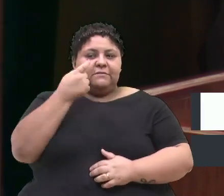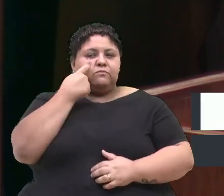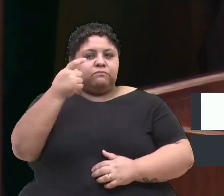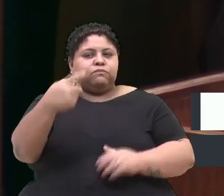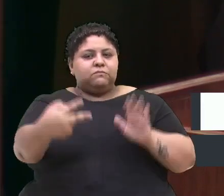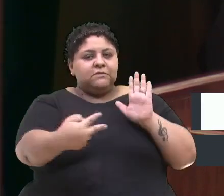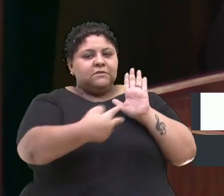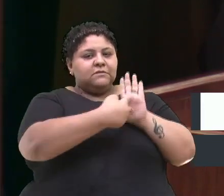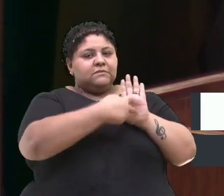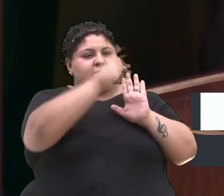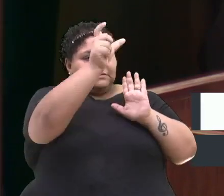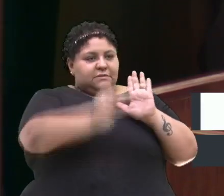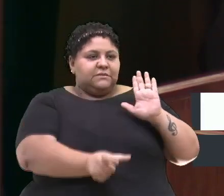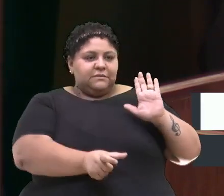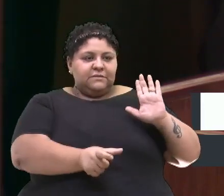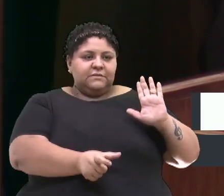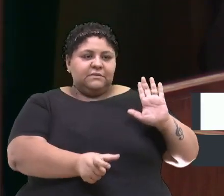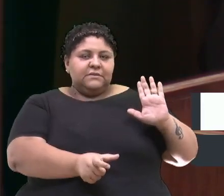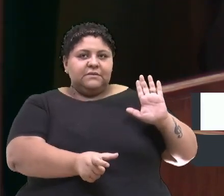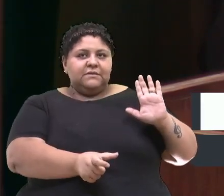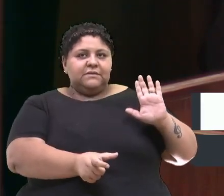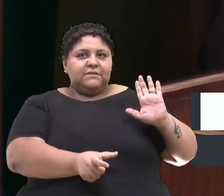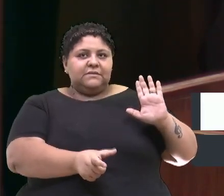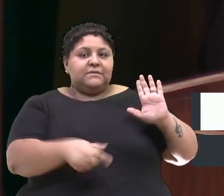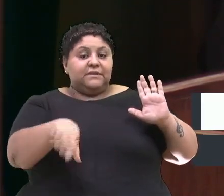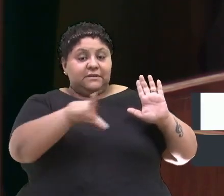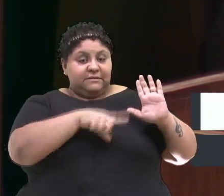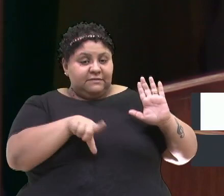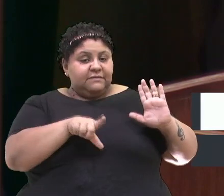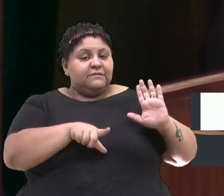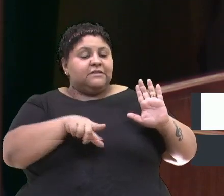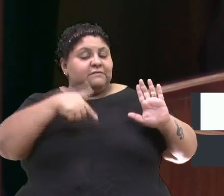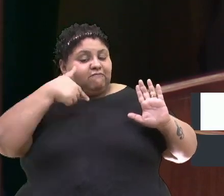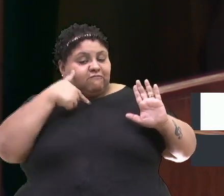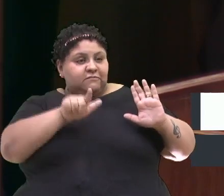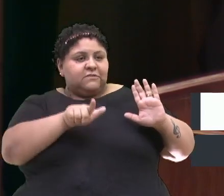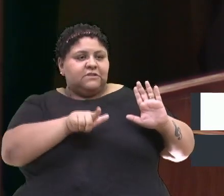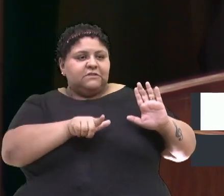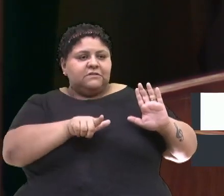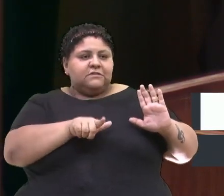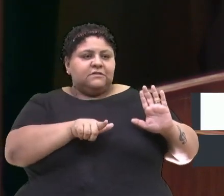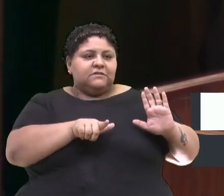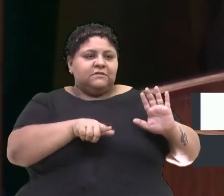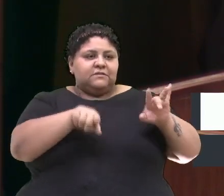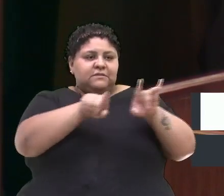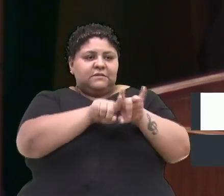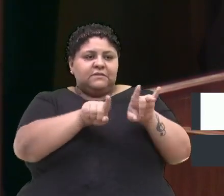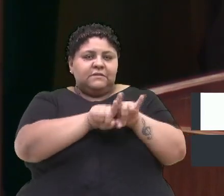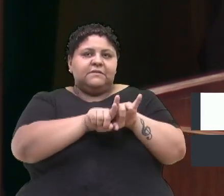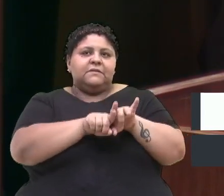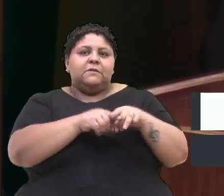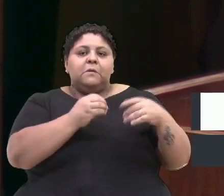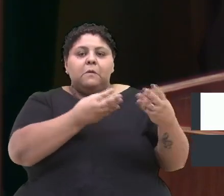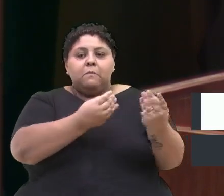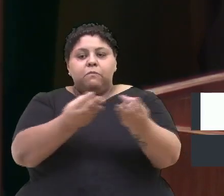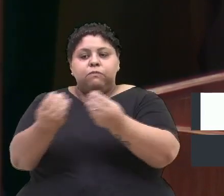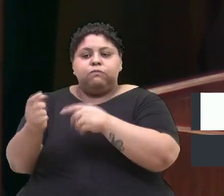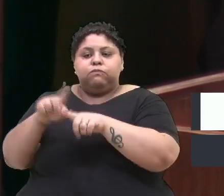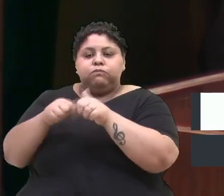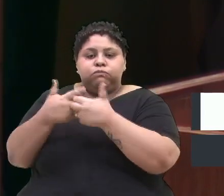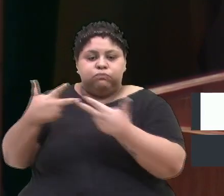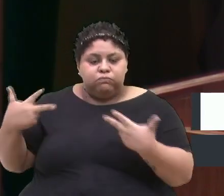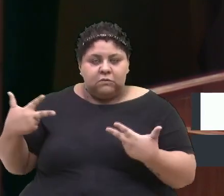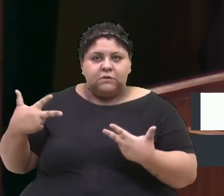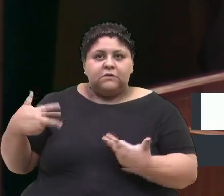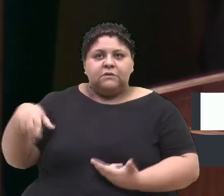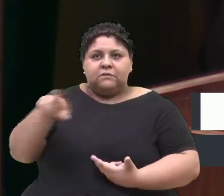para as pessoas, a gente vai conseguir prevenir muita coisa para que